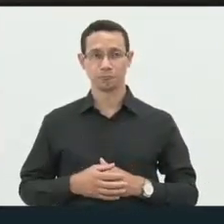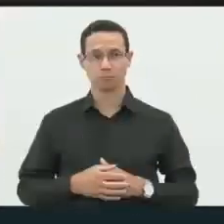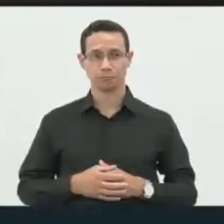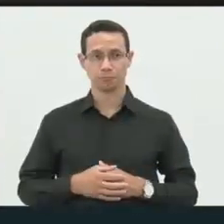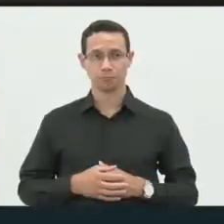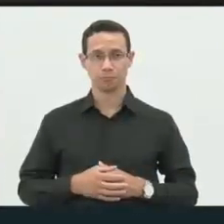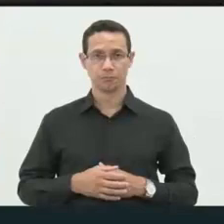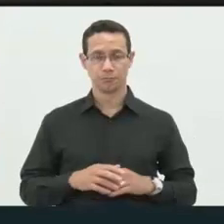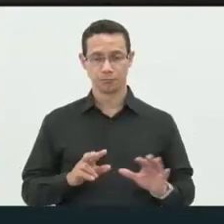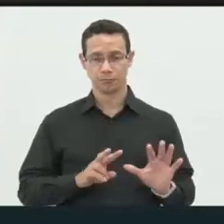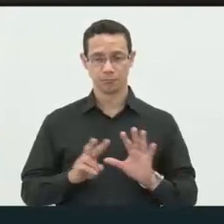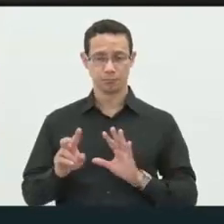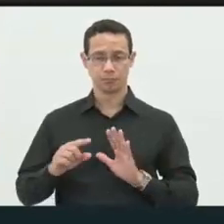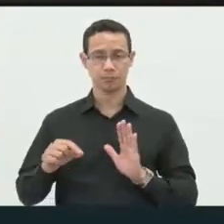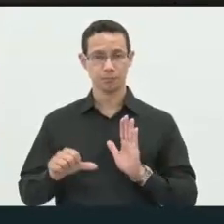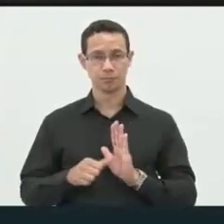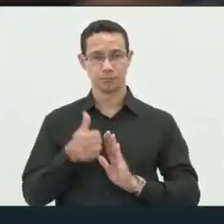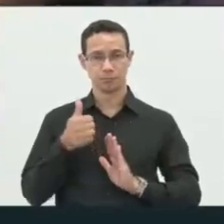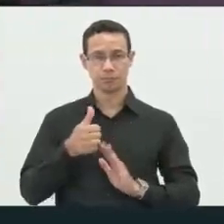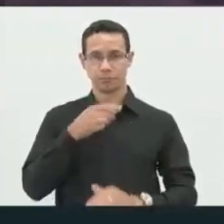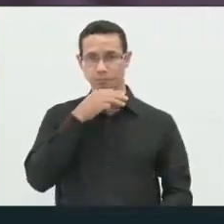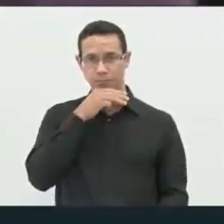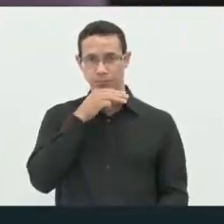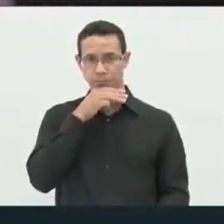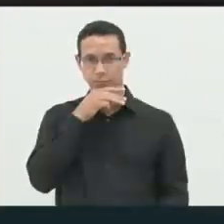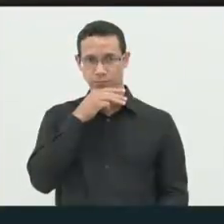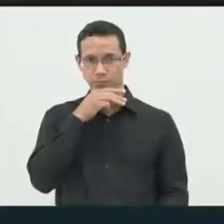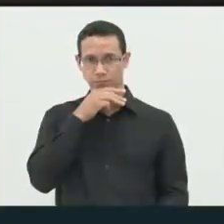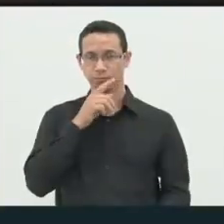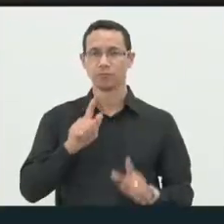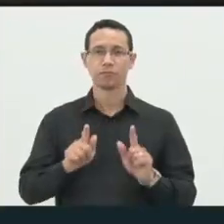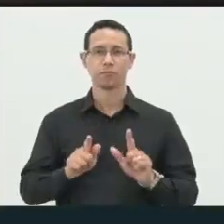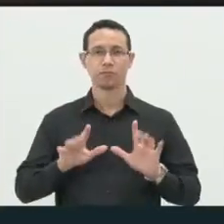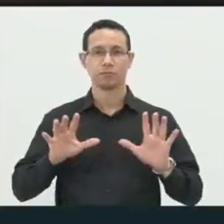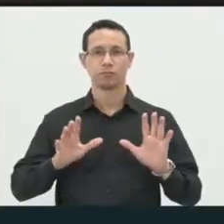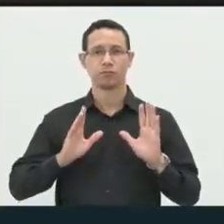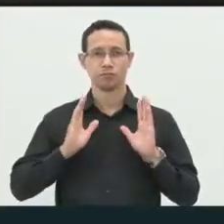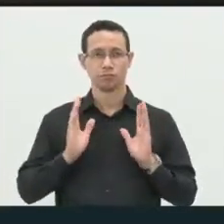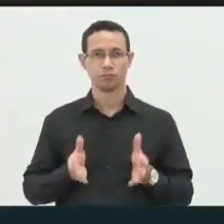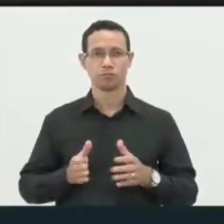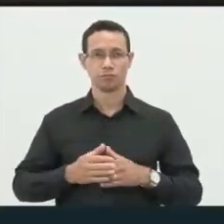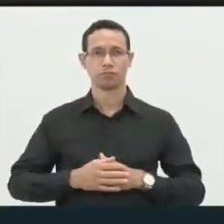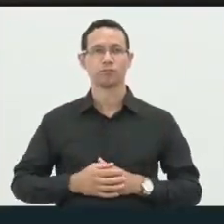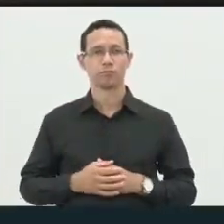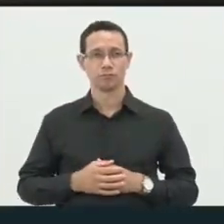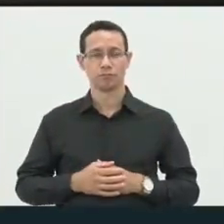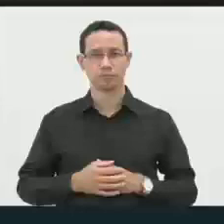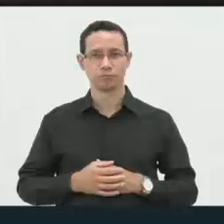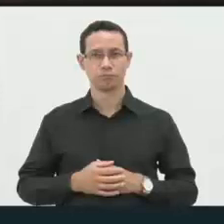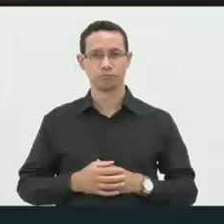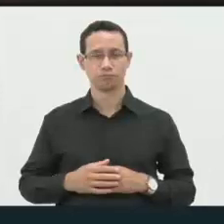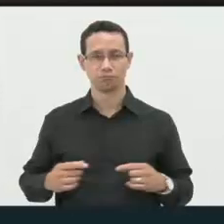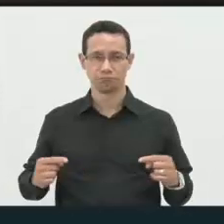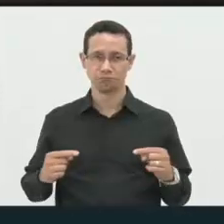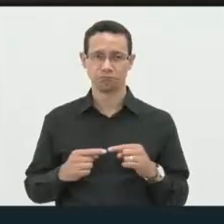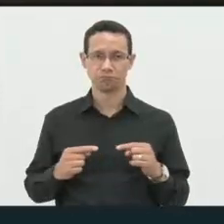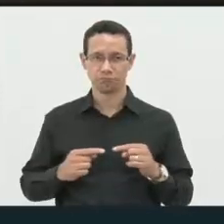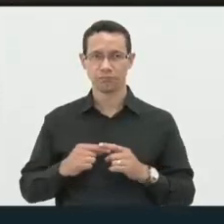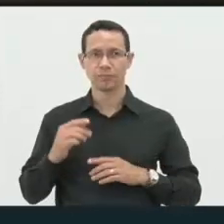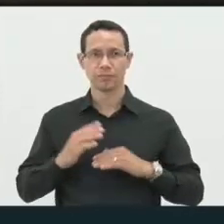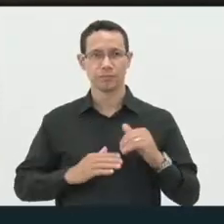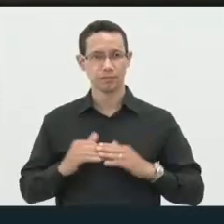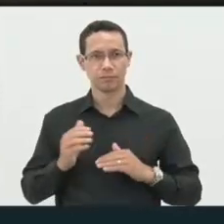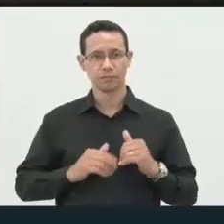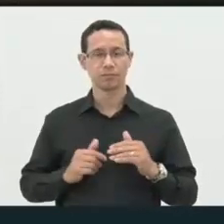Primeiro de Março Guarulhos já está aplicando a